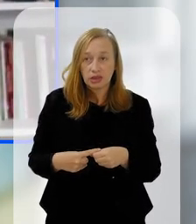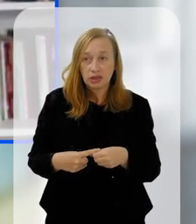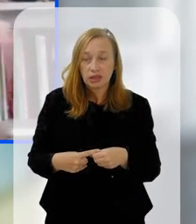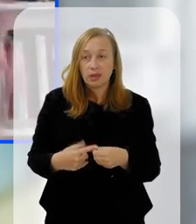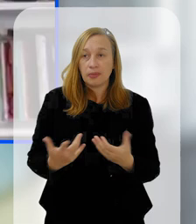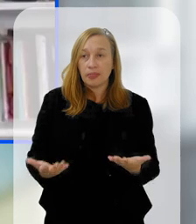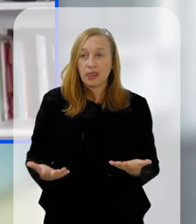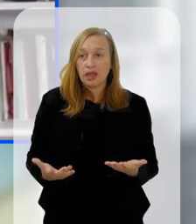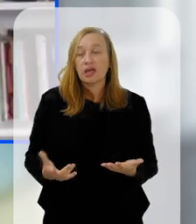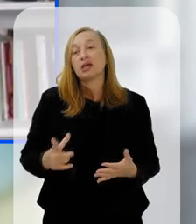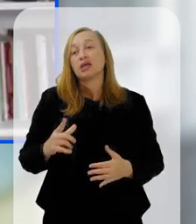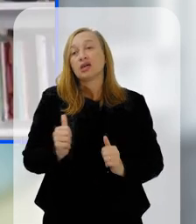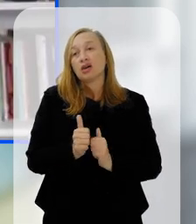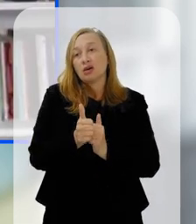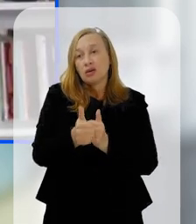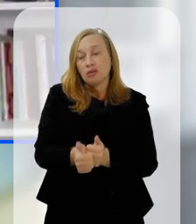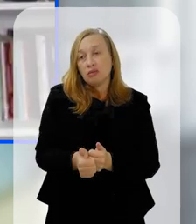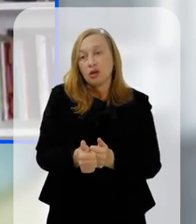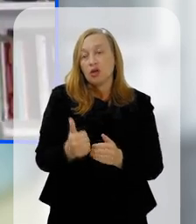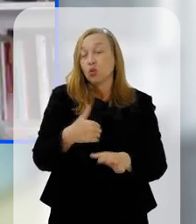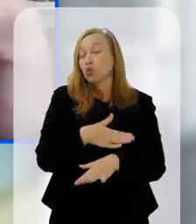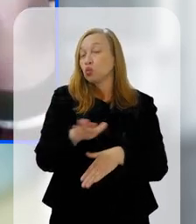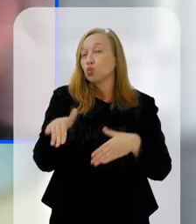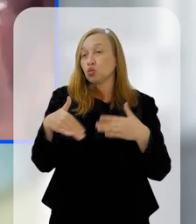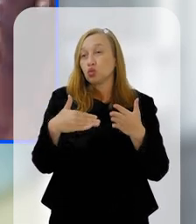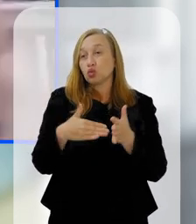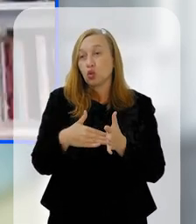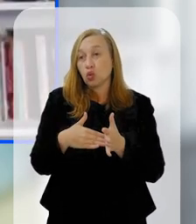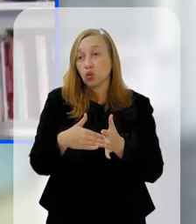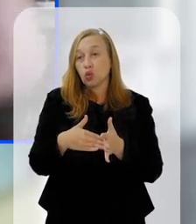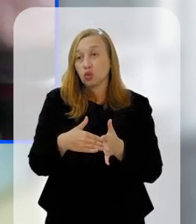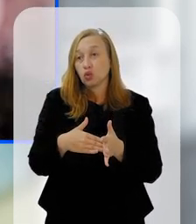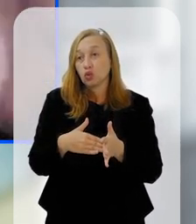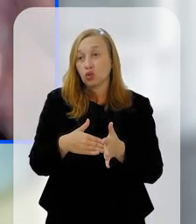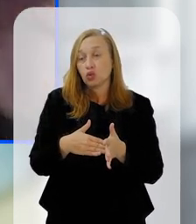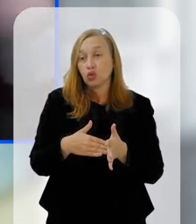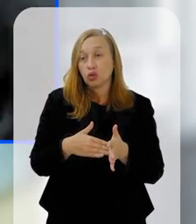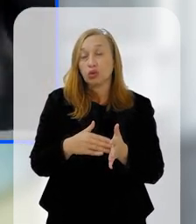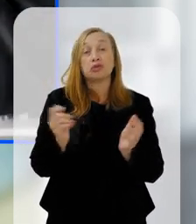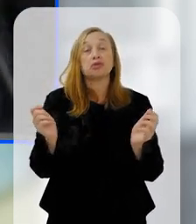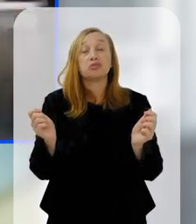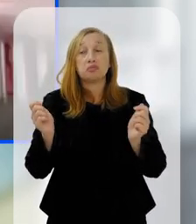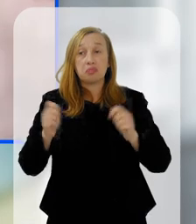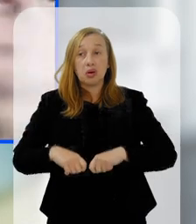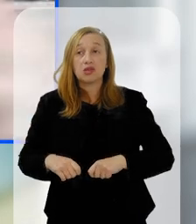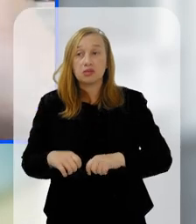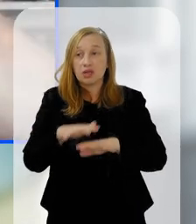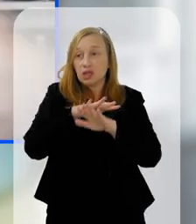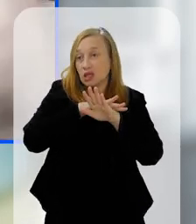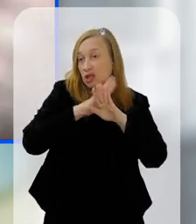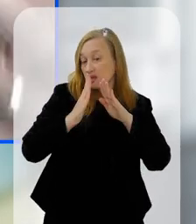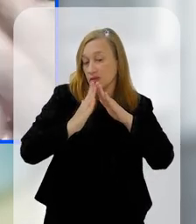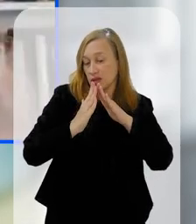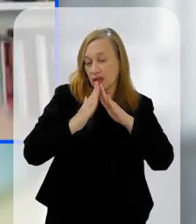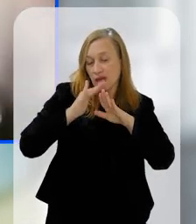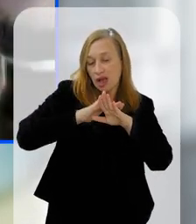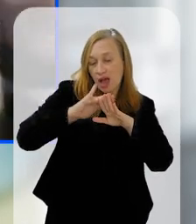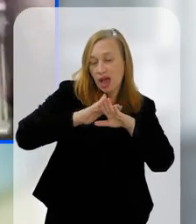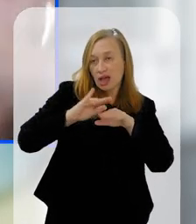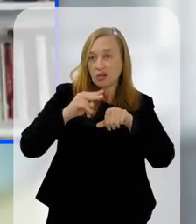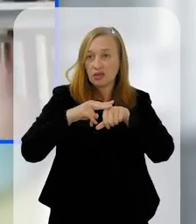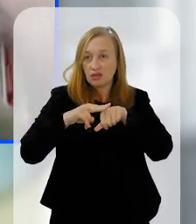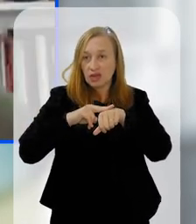bairro, este novo bairro, se ele vier acompanhado de todo este, né, arcabouço de possibilidades